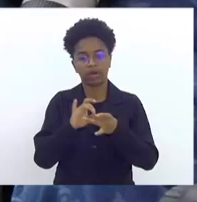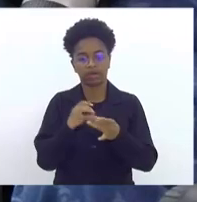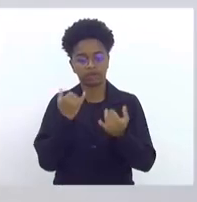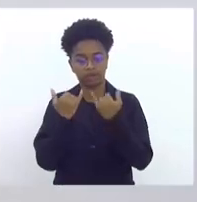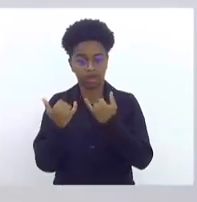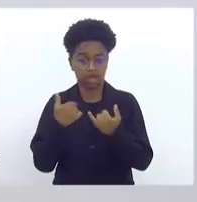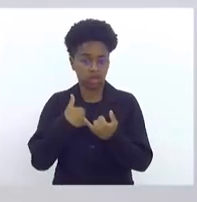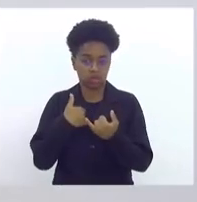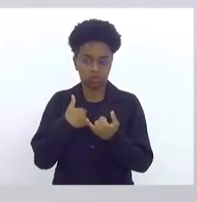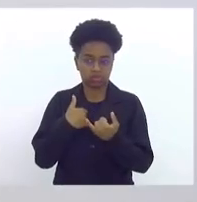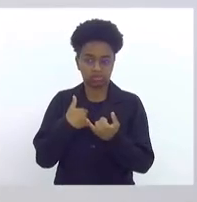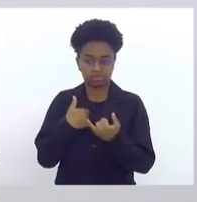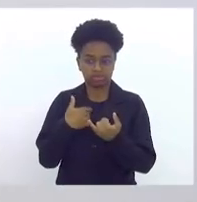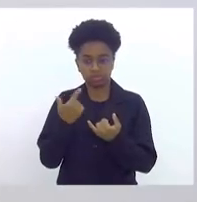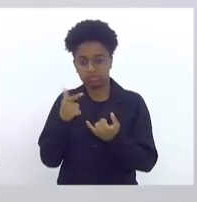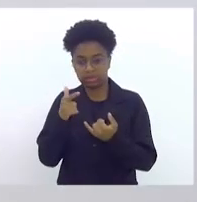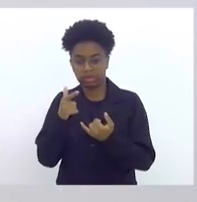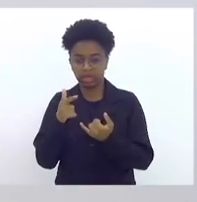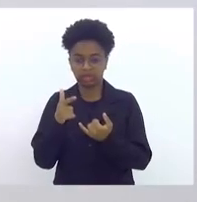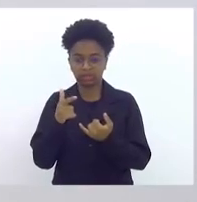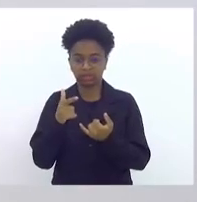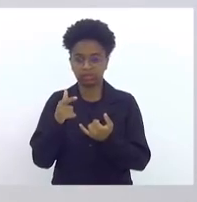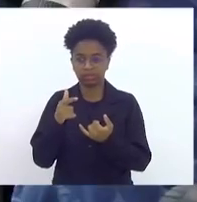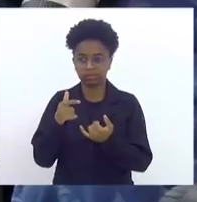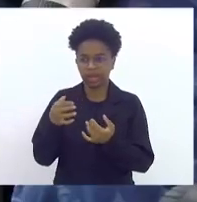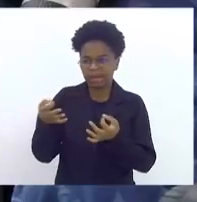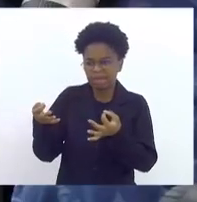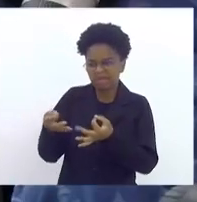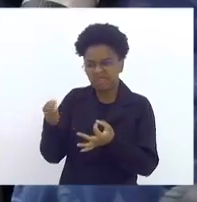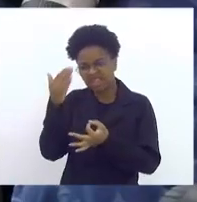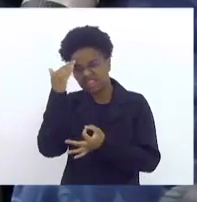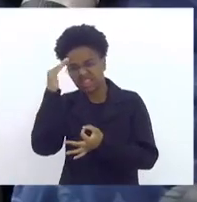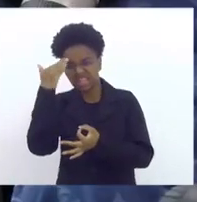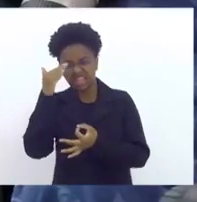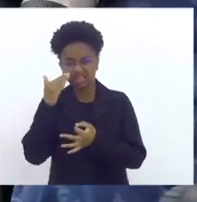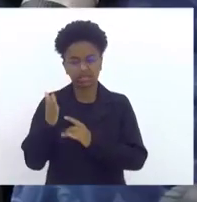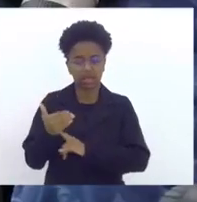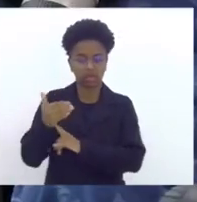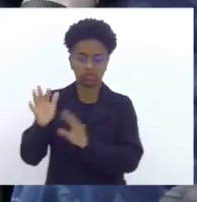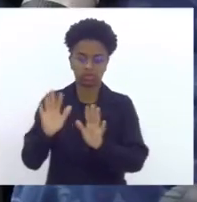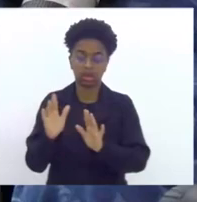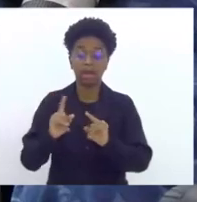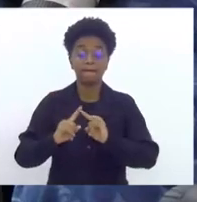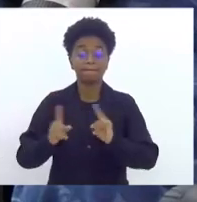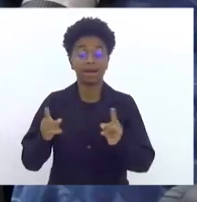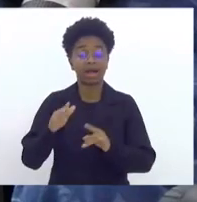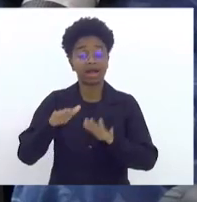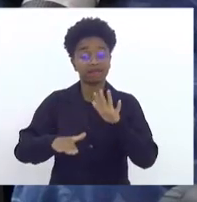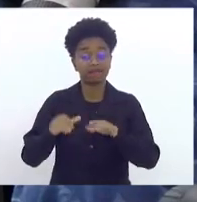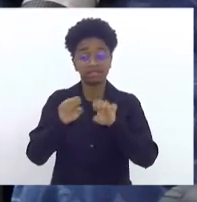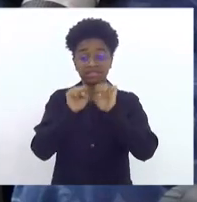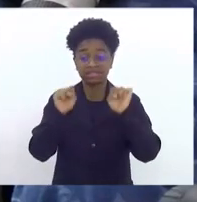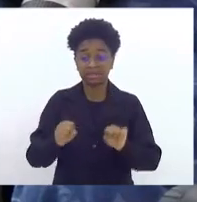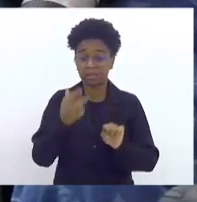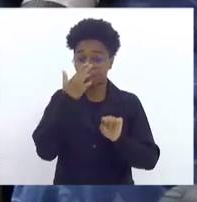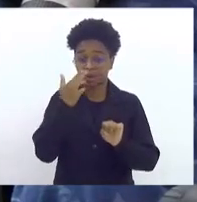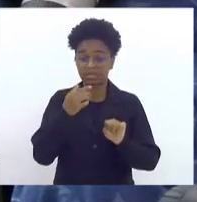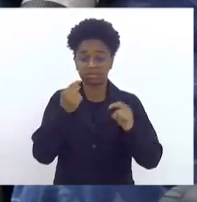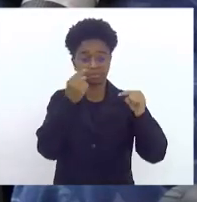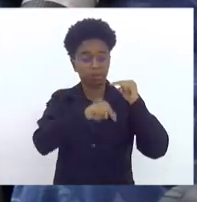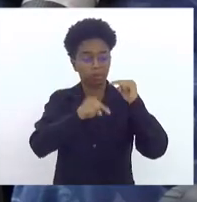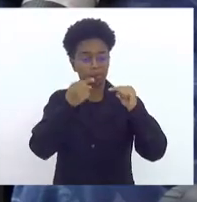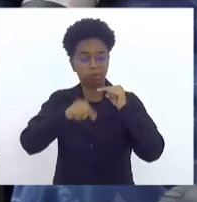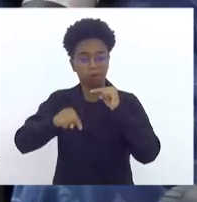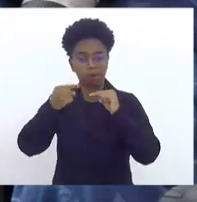a área da tecnologia sim não entendo muito das tis Mas eu vejo que às vezes os sistemas eles não conversam né